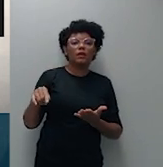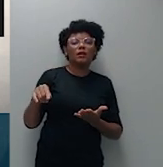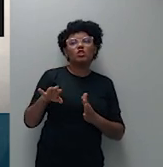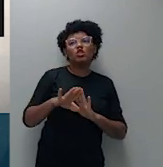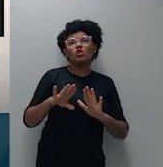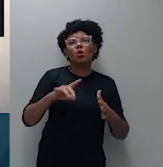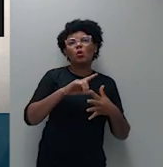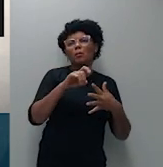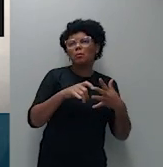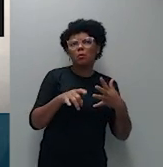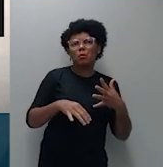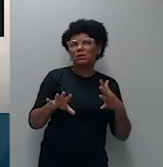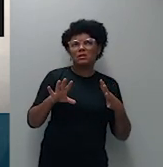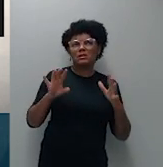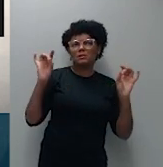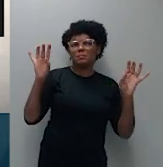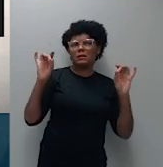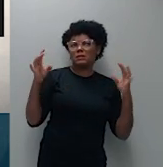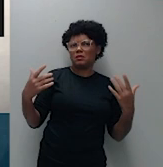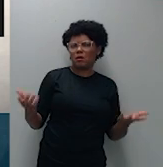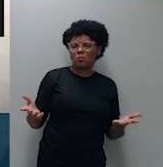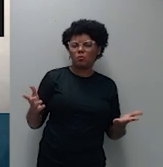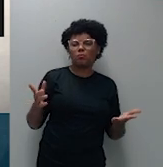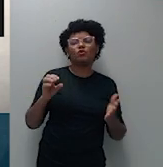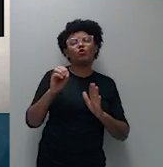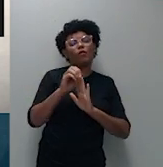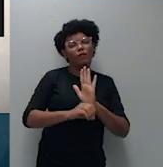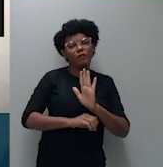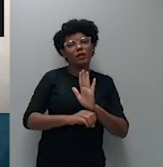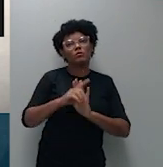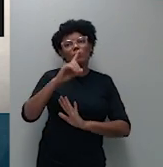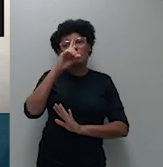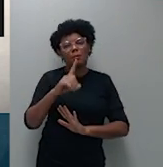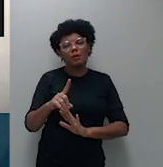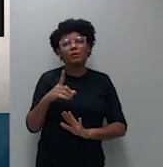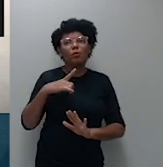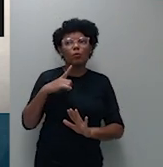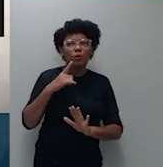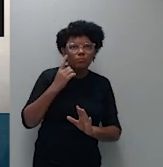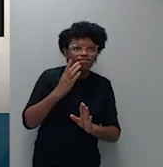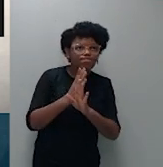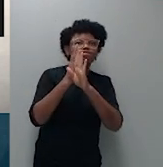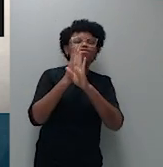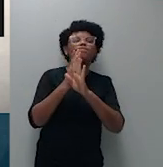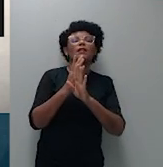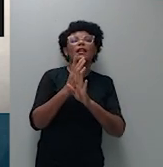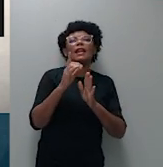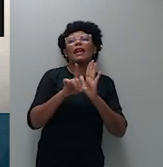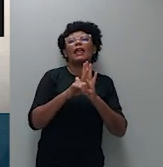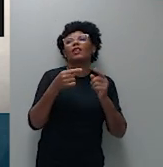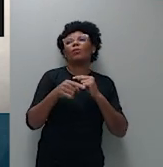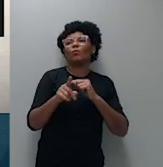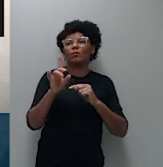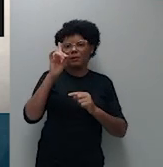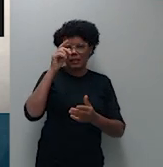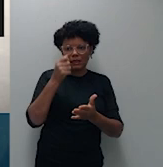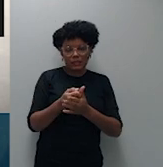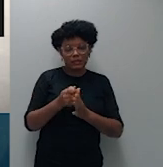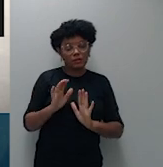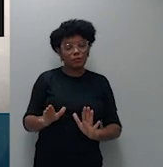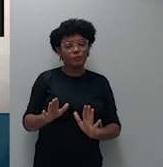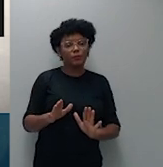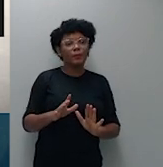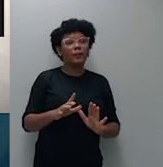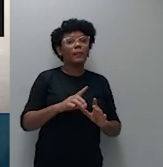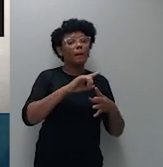essa voz de hipótese excepcional de concessão ex officio da ordem quando constatada sua grande da caridade não precisa o